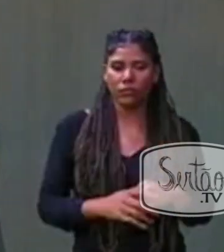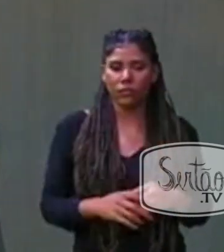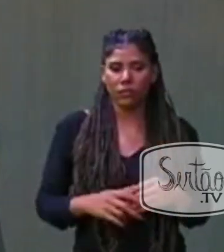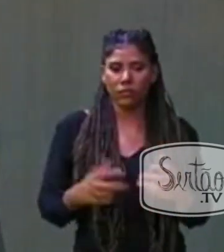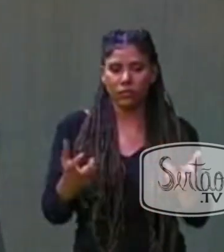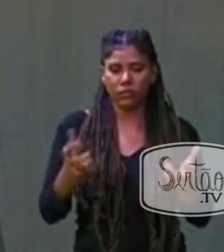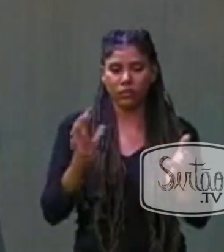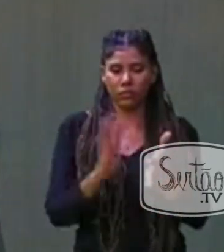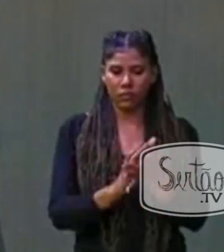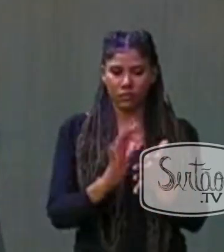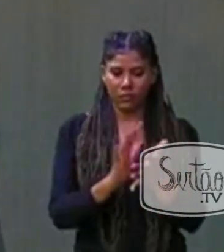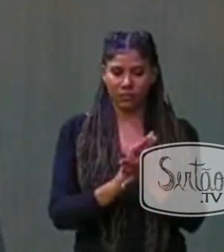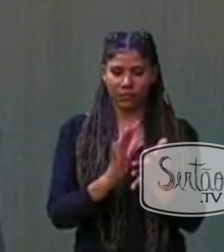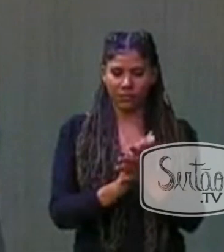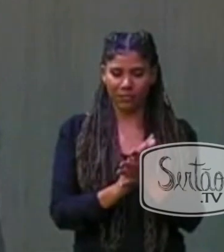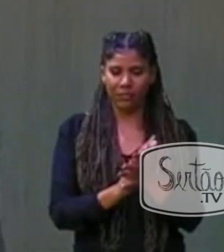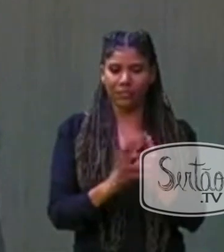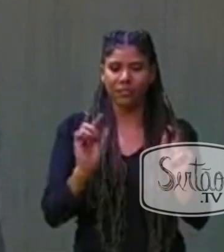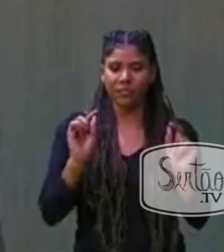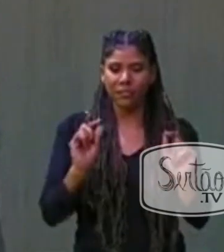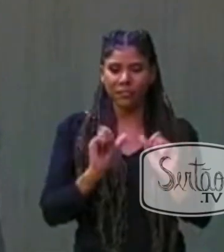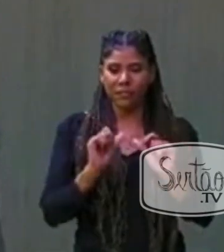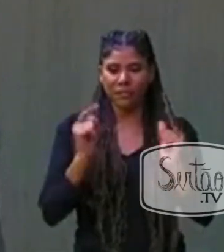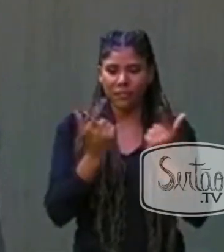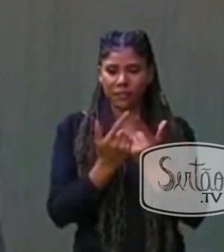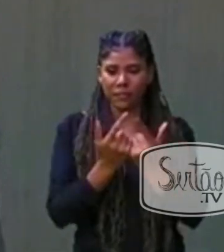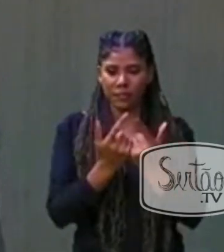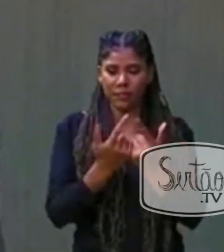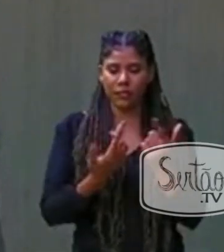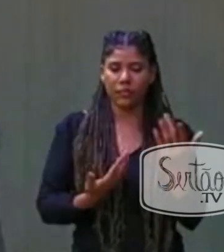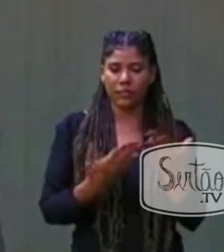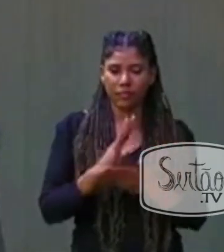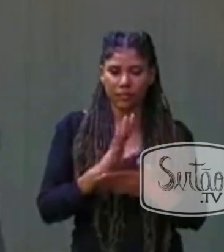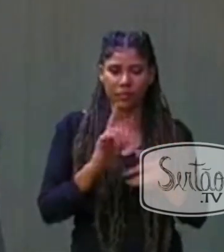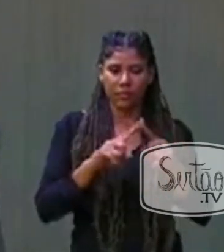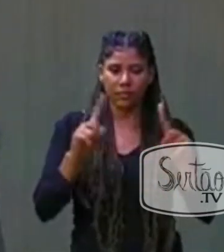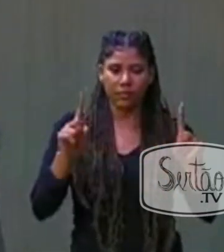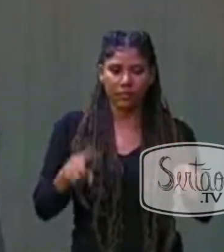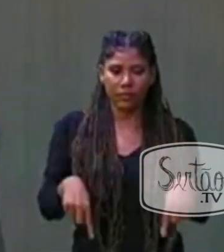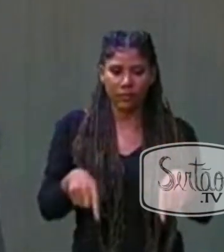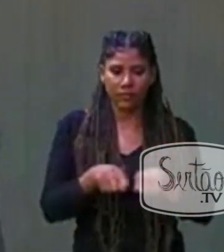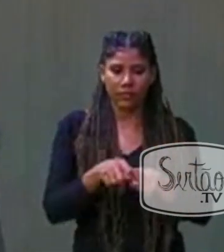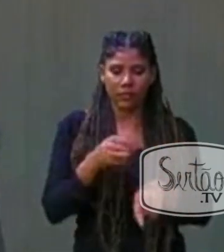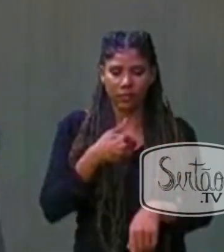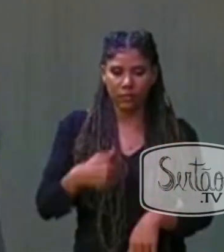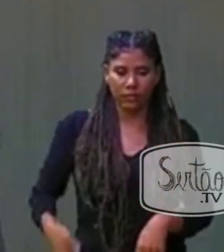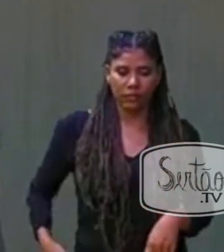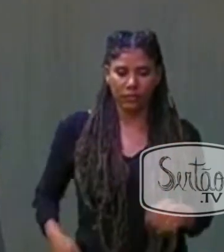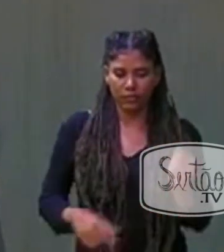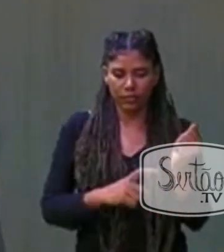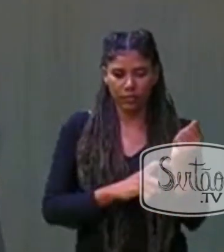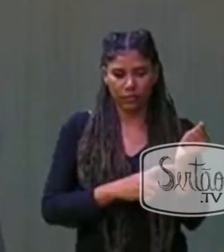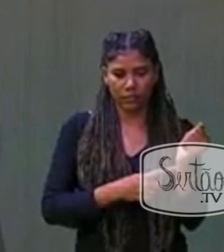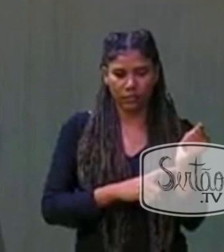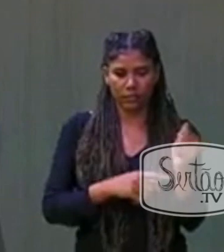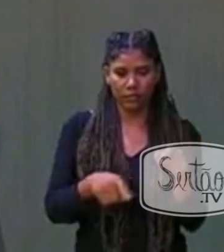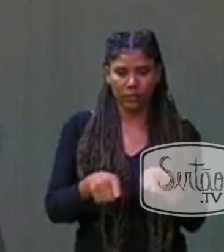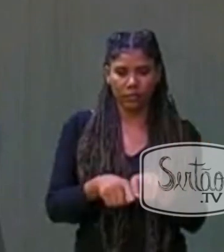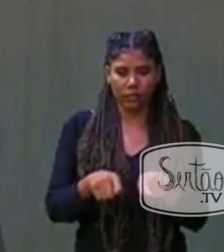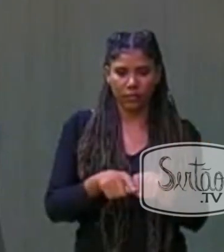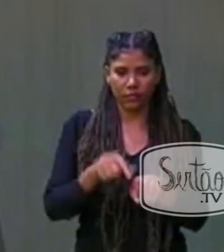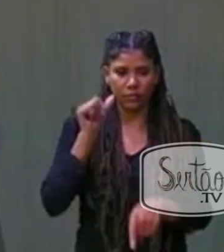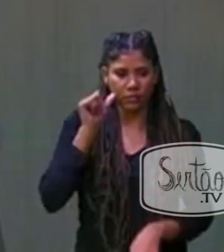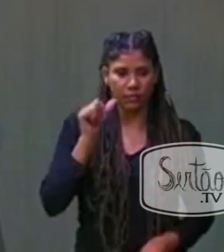só parabenizar esta casa por aprovar esta matéria e, ao mesmo tempo, o nosso governador Elmano e a nossa